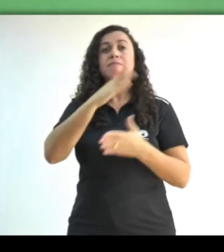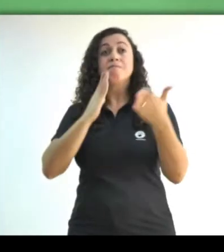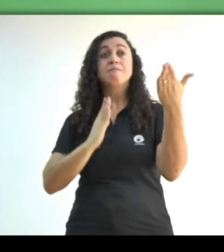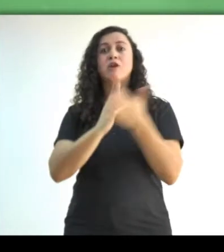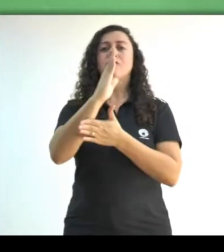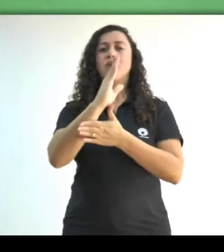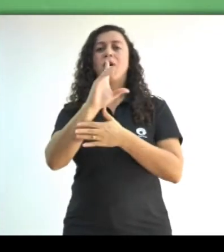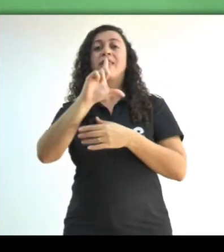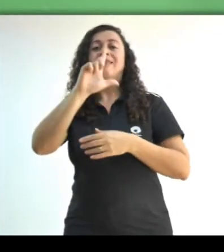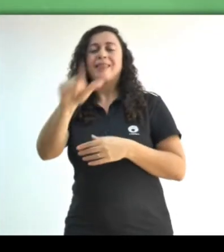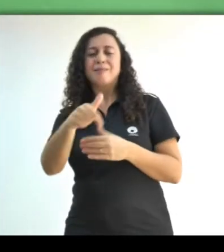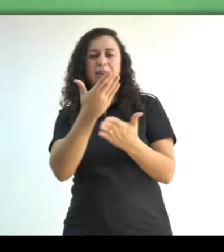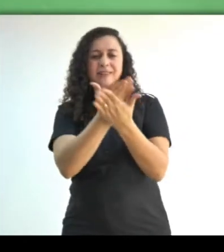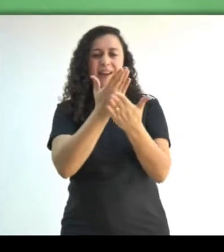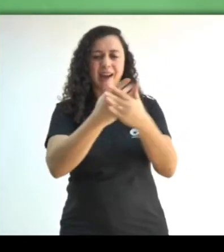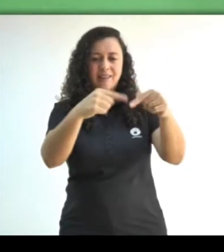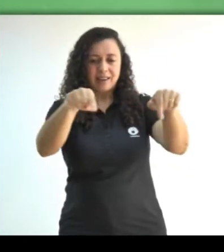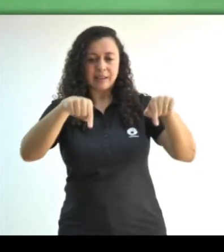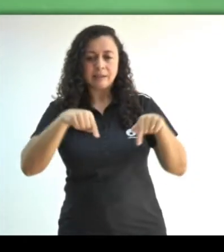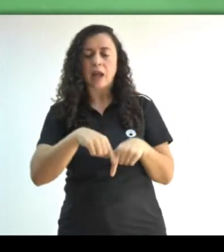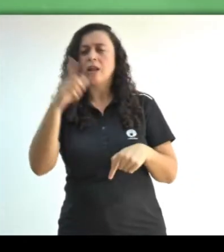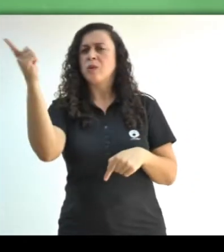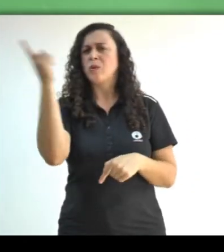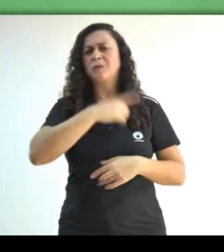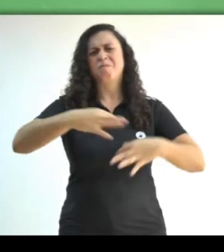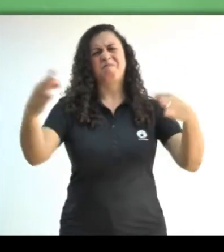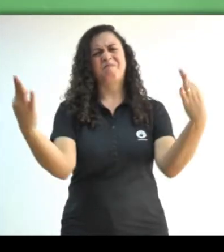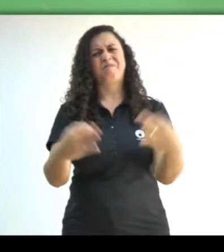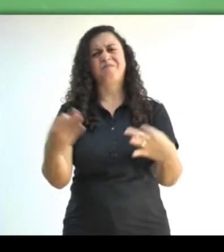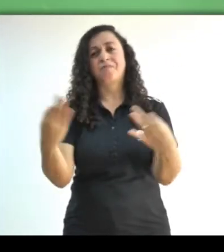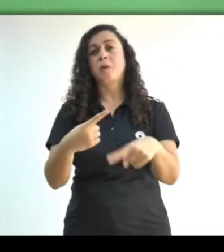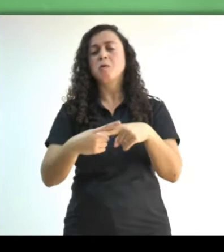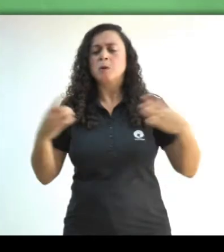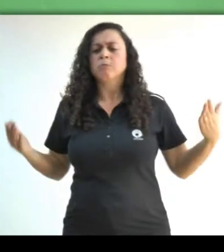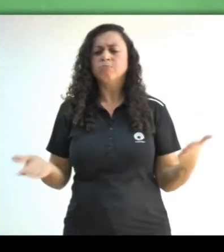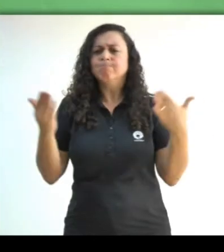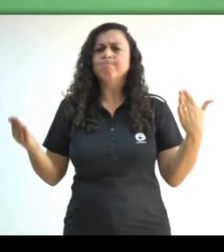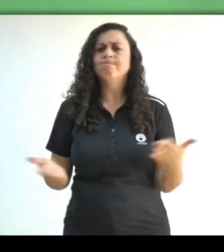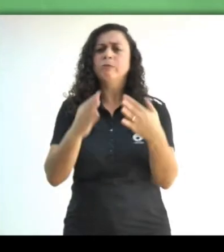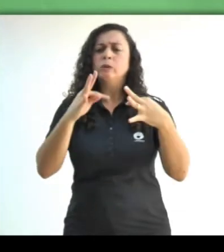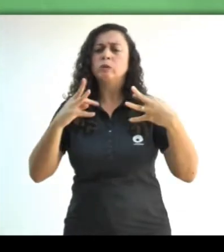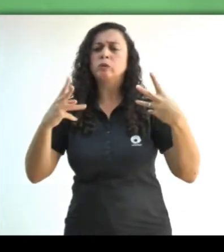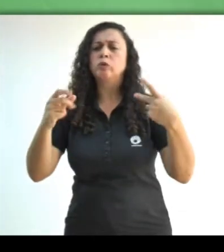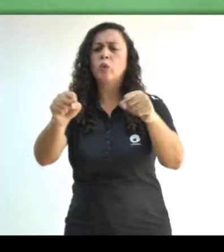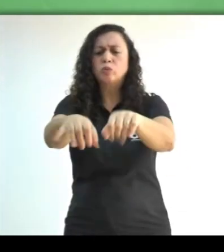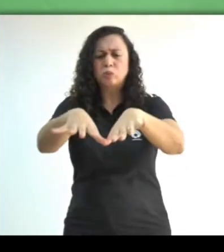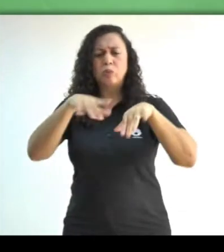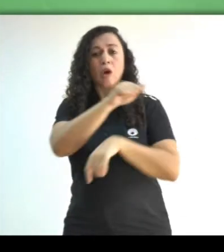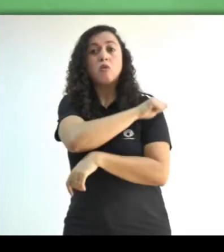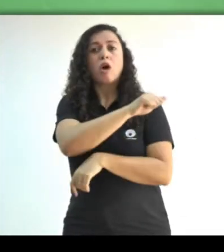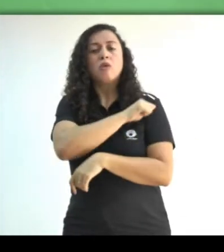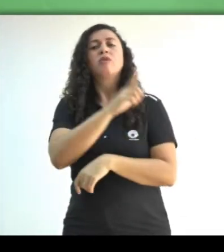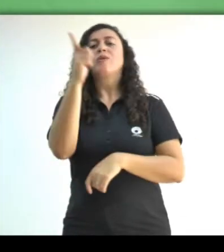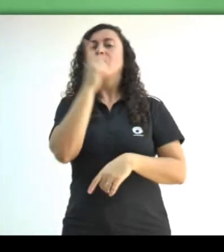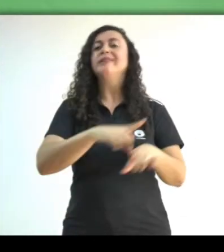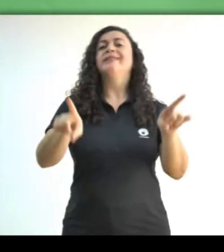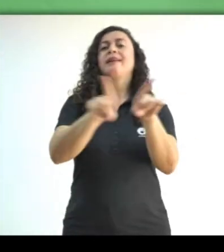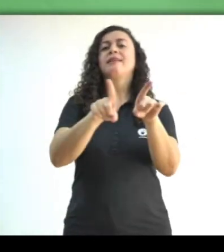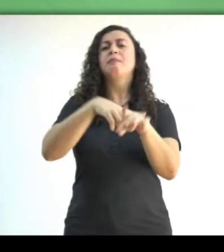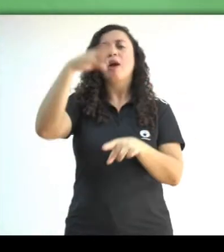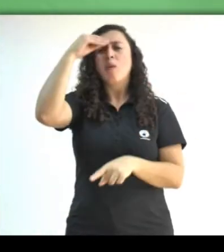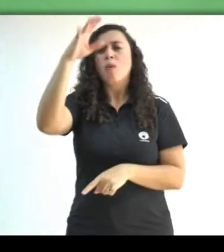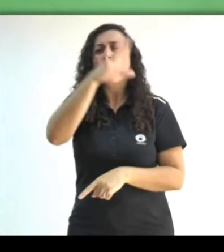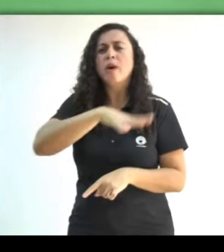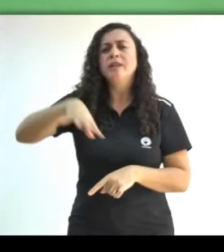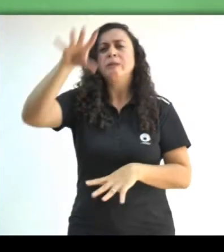aula, eles fazem mágica, gente. Eles querem fazer de tudo para que os estudantes consigam absorver o